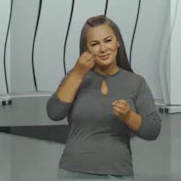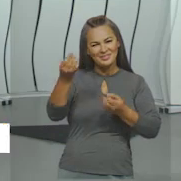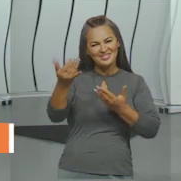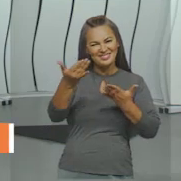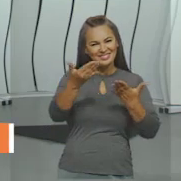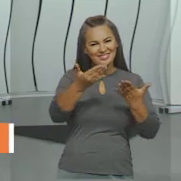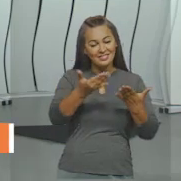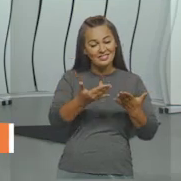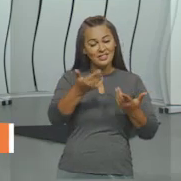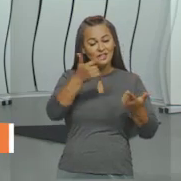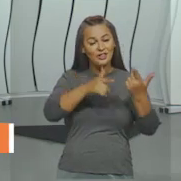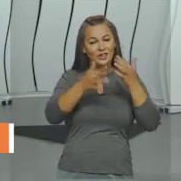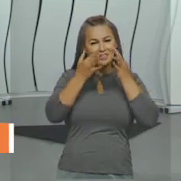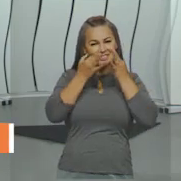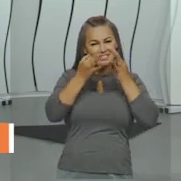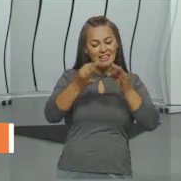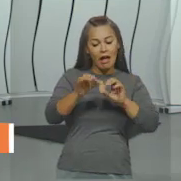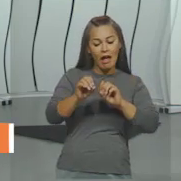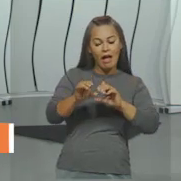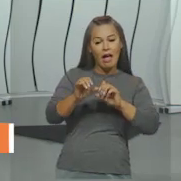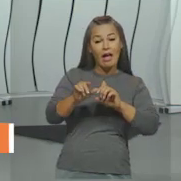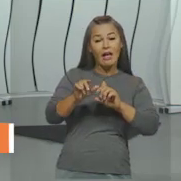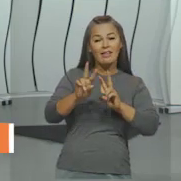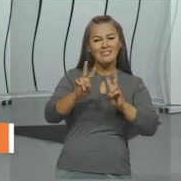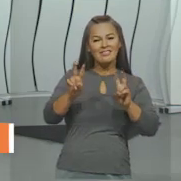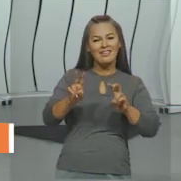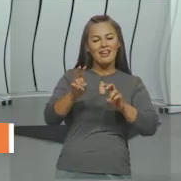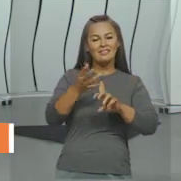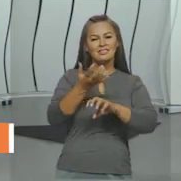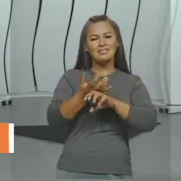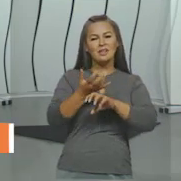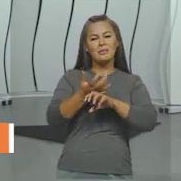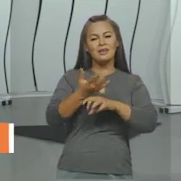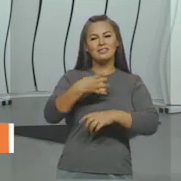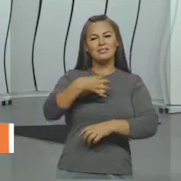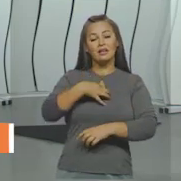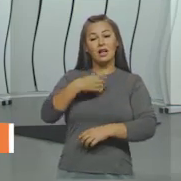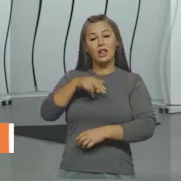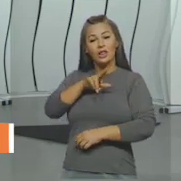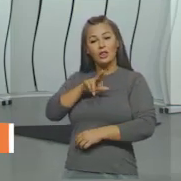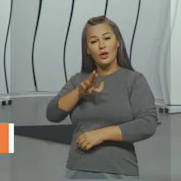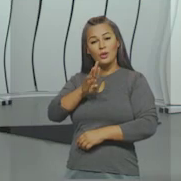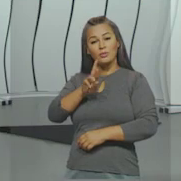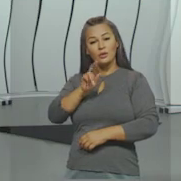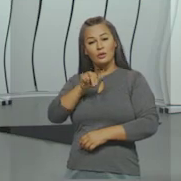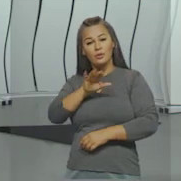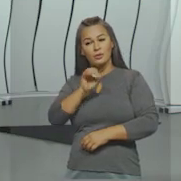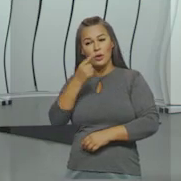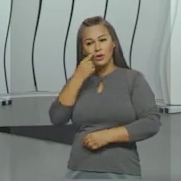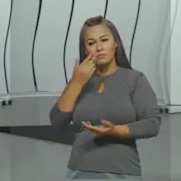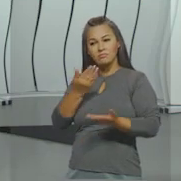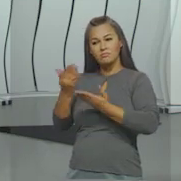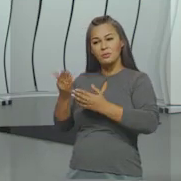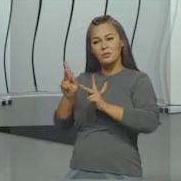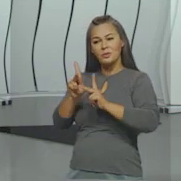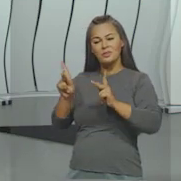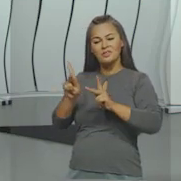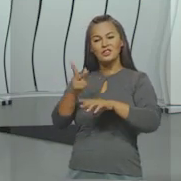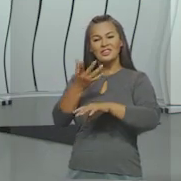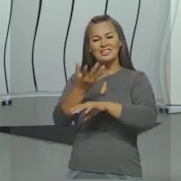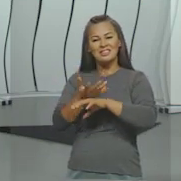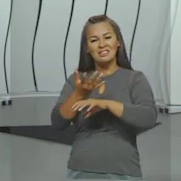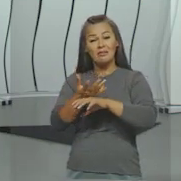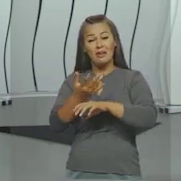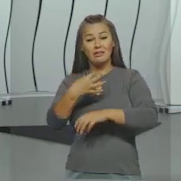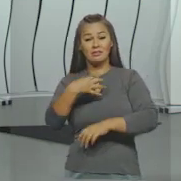bem-vindo a mais um Se Liga na Educação de Ciências. Meu nome é Bruno Galvão, eu sou o seu professor de Ciências, você é aluno